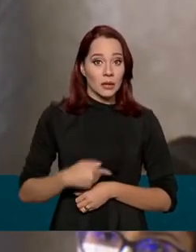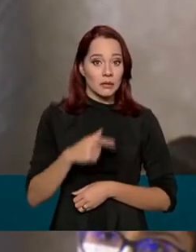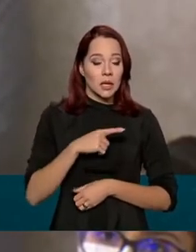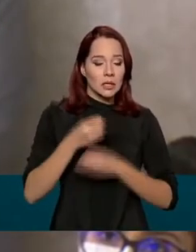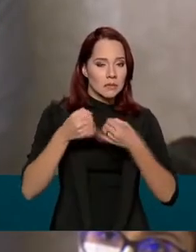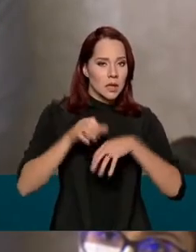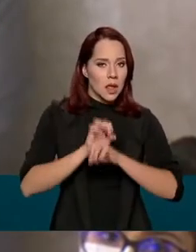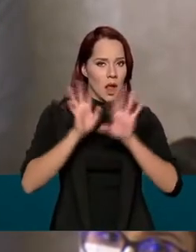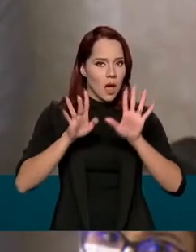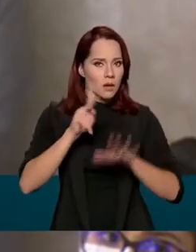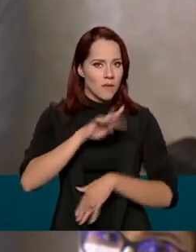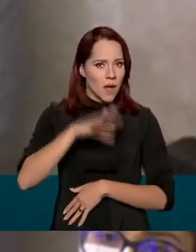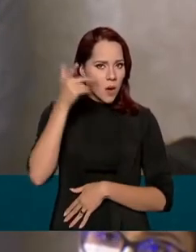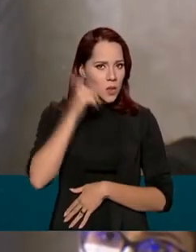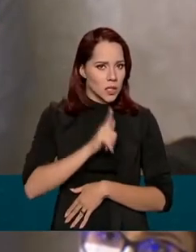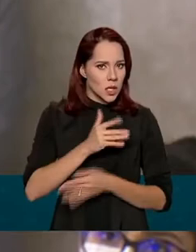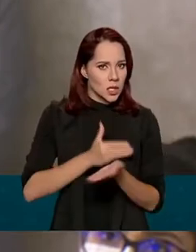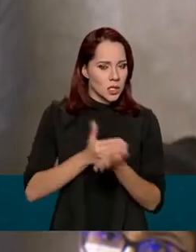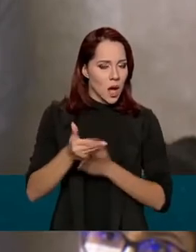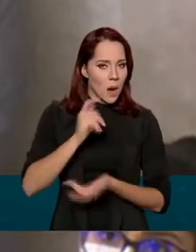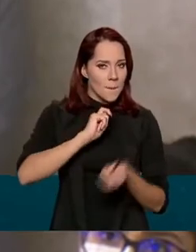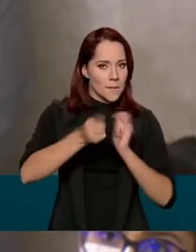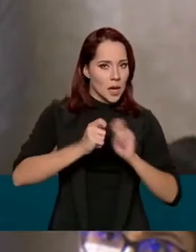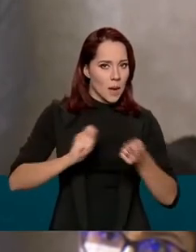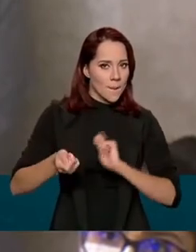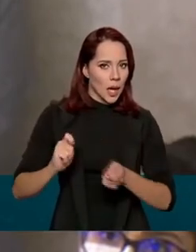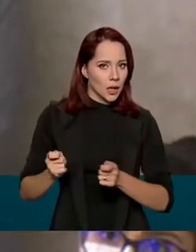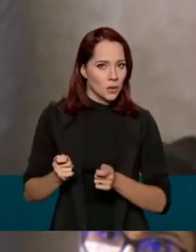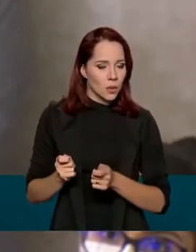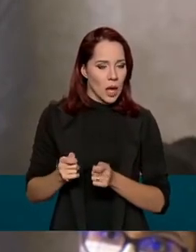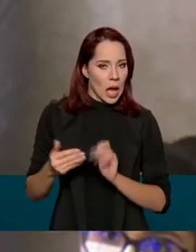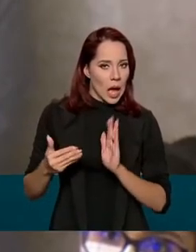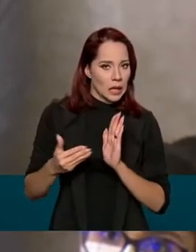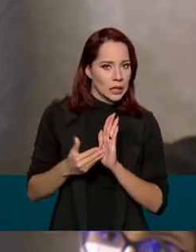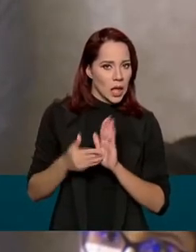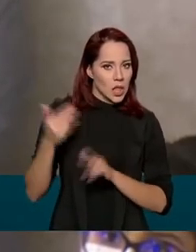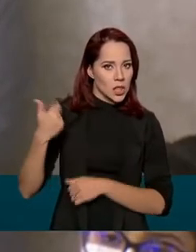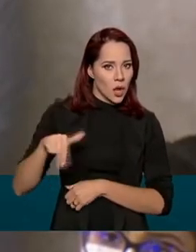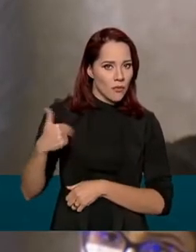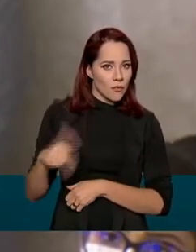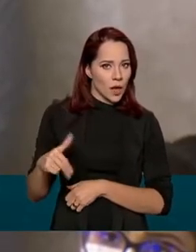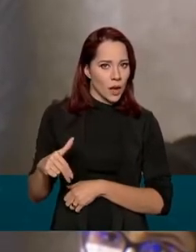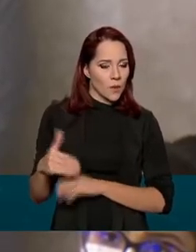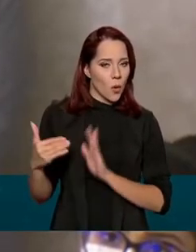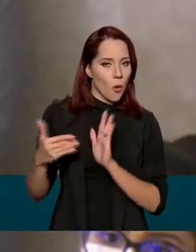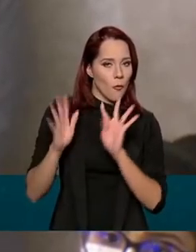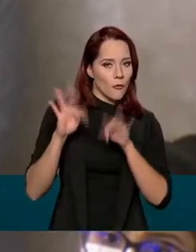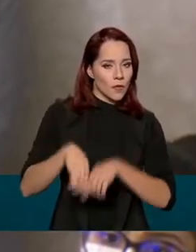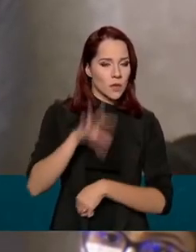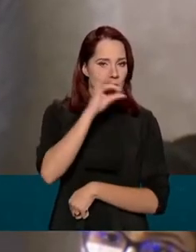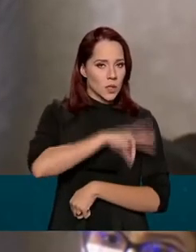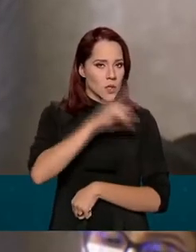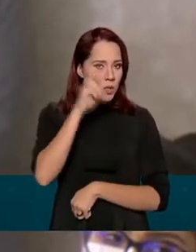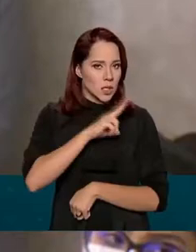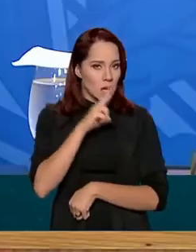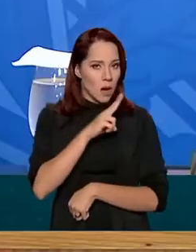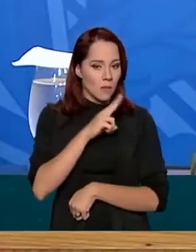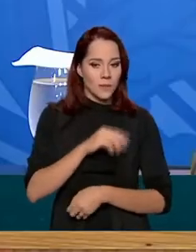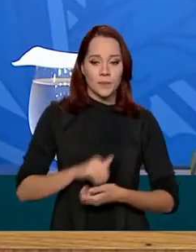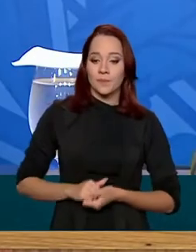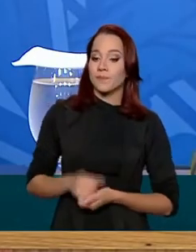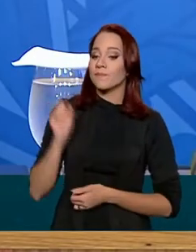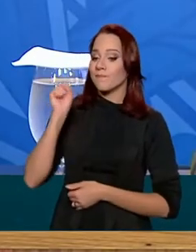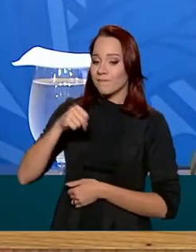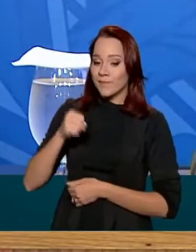claro que vai conseguir iniciar o pagamento desse benefício a partir de novembro, com o fim do auxílio emergencial? Sim,